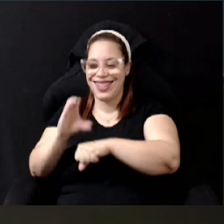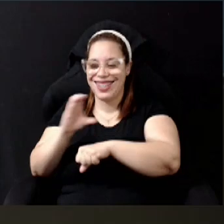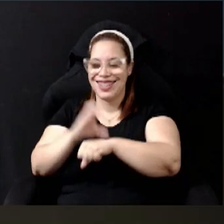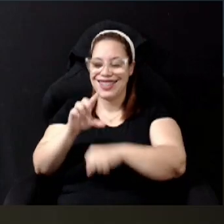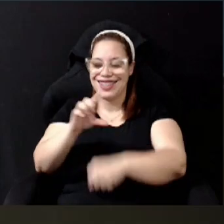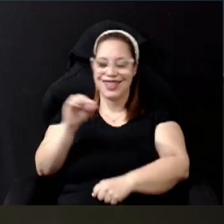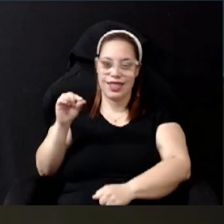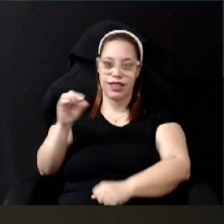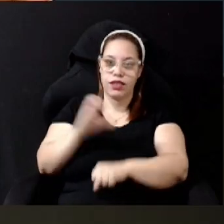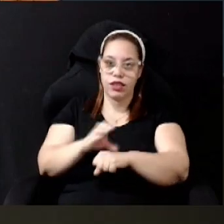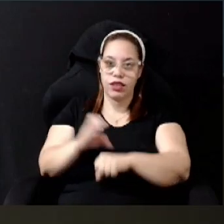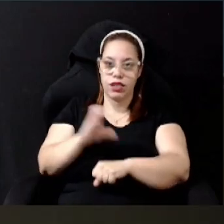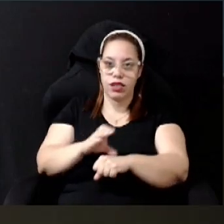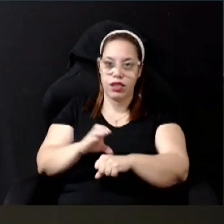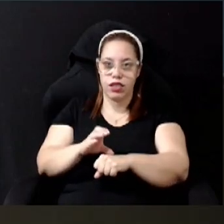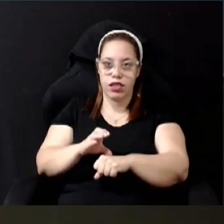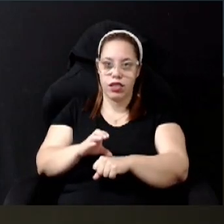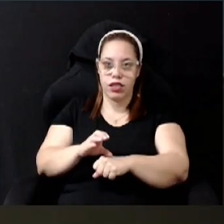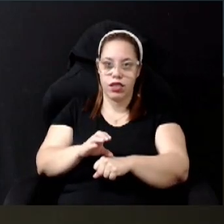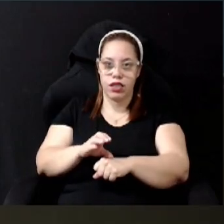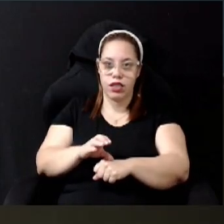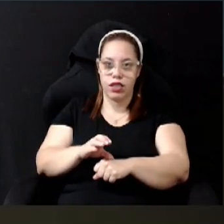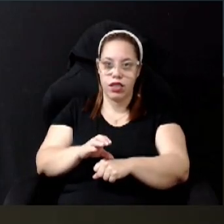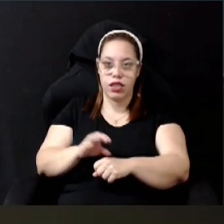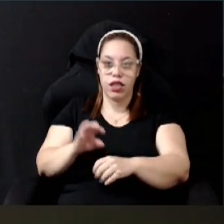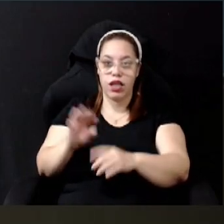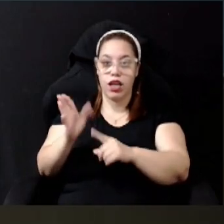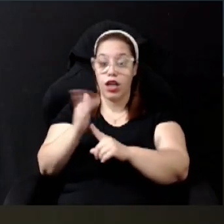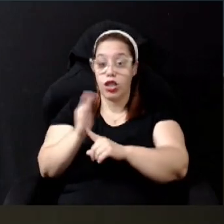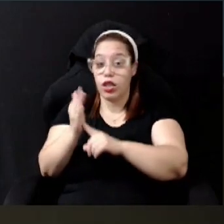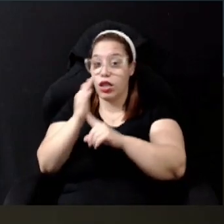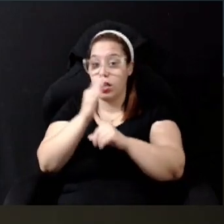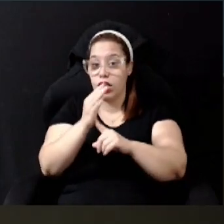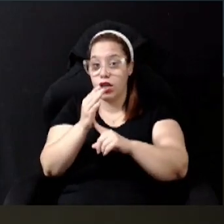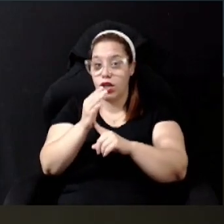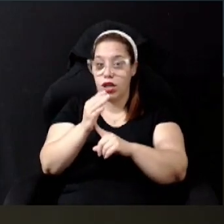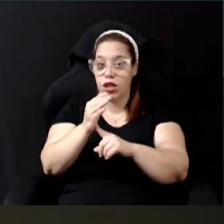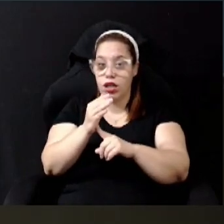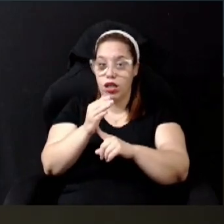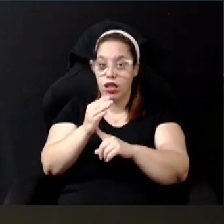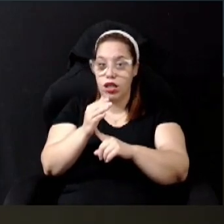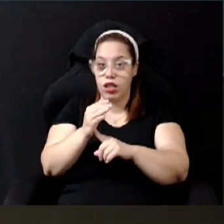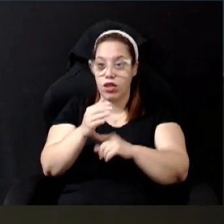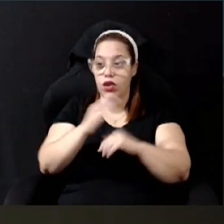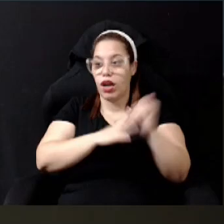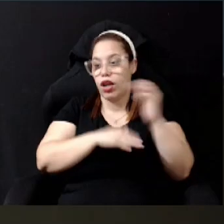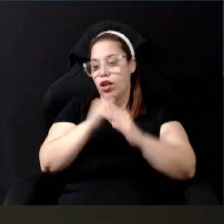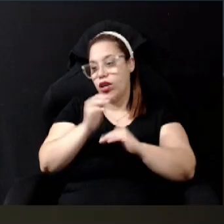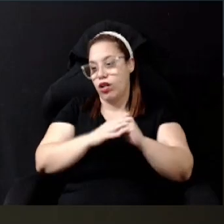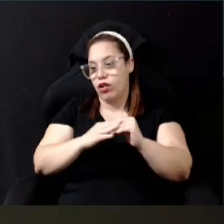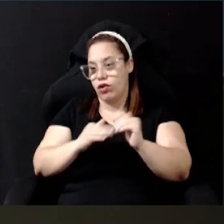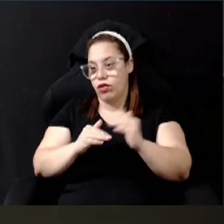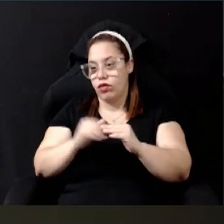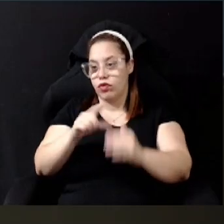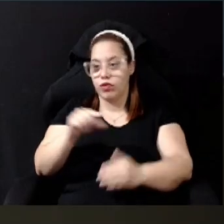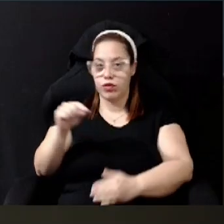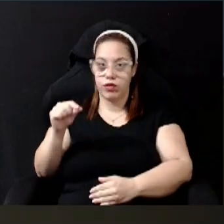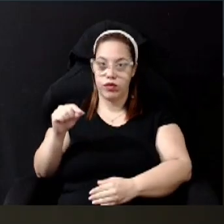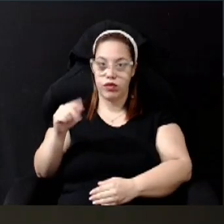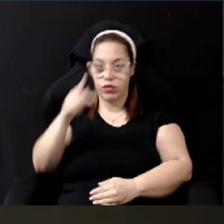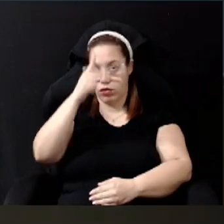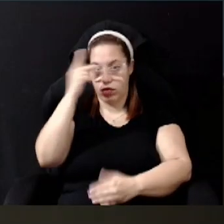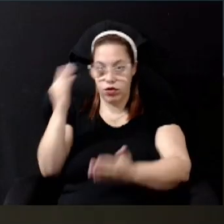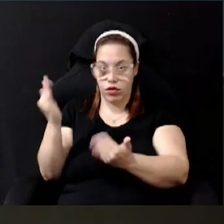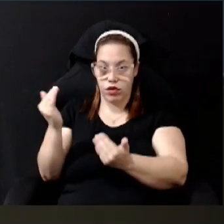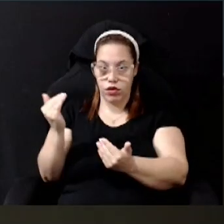cursos de tecnologia e fomos para os cursos nas áreas de serviço. E a gente saiu do público jovem e fomos para o